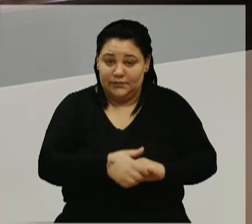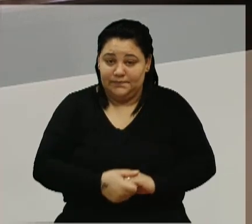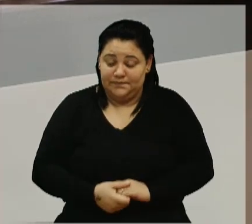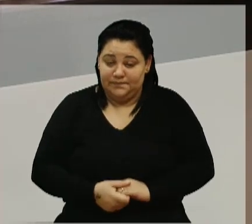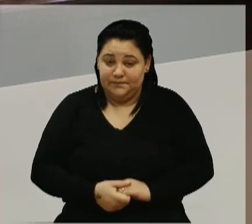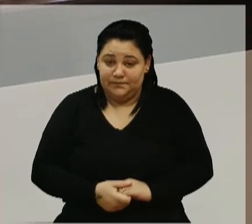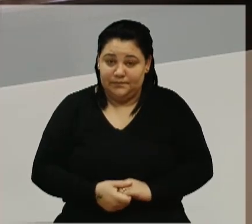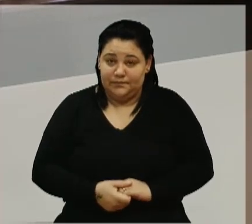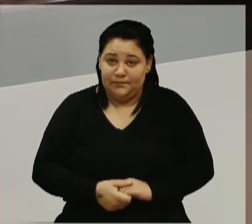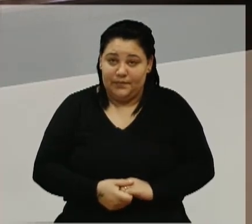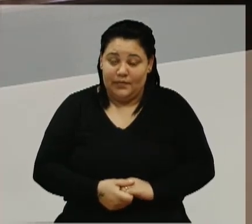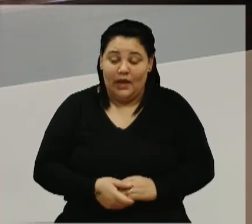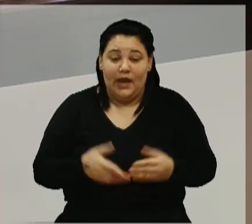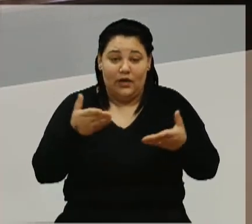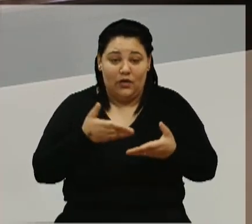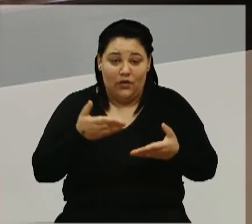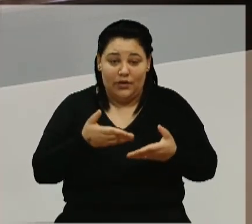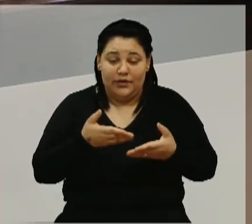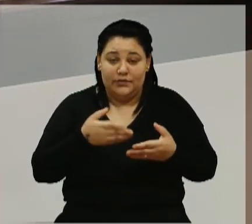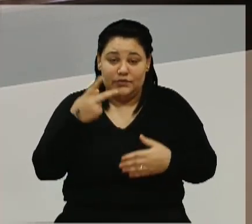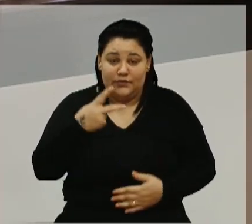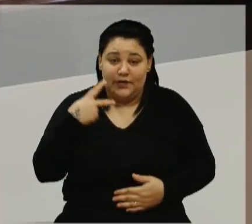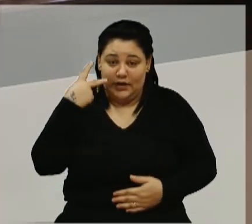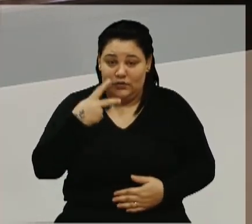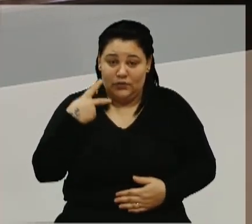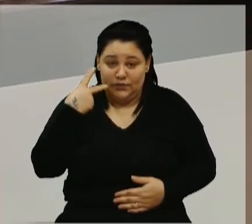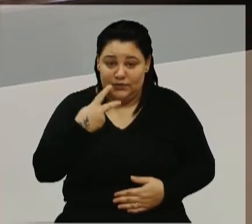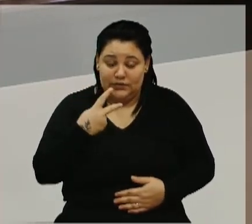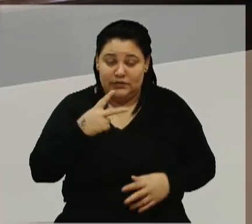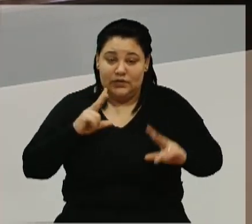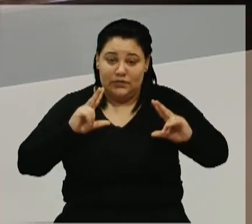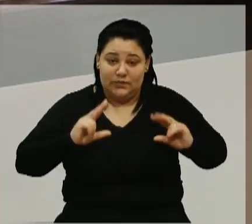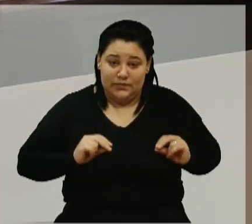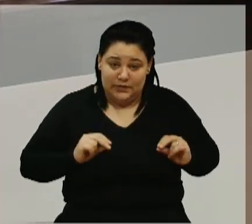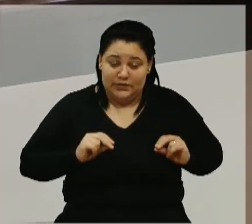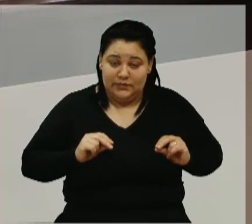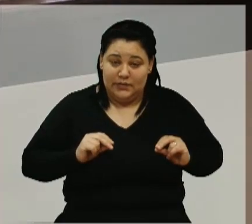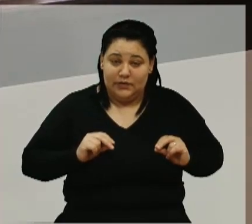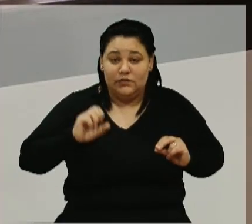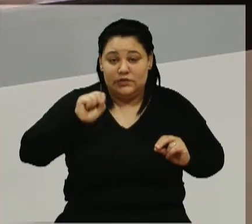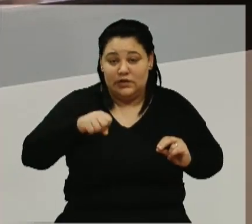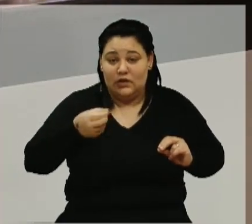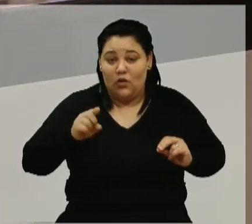cabendo ao plenário avaliar o merecimento de tal homenagem.